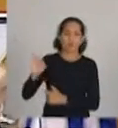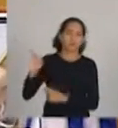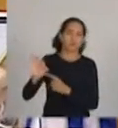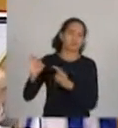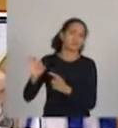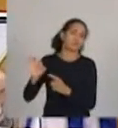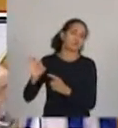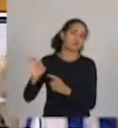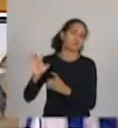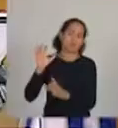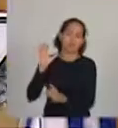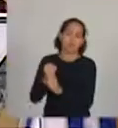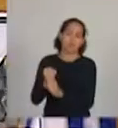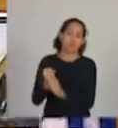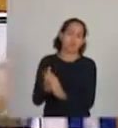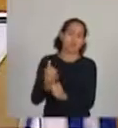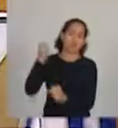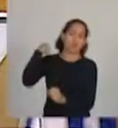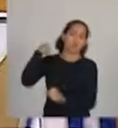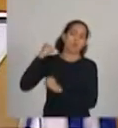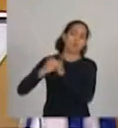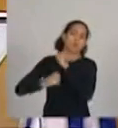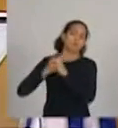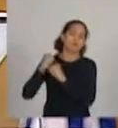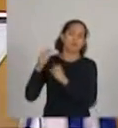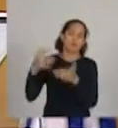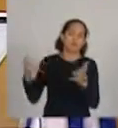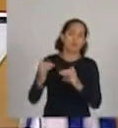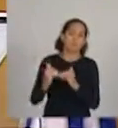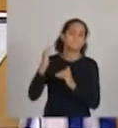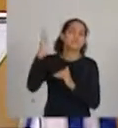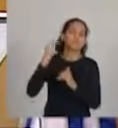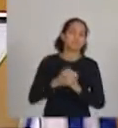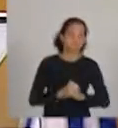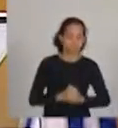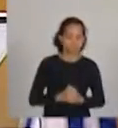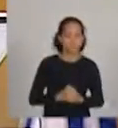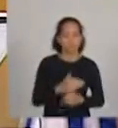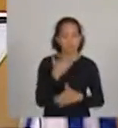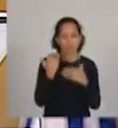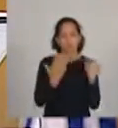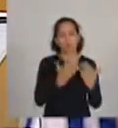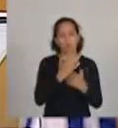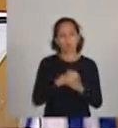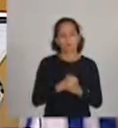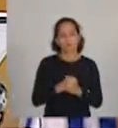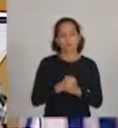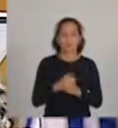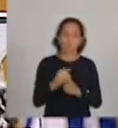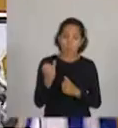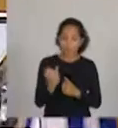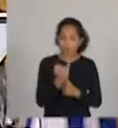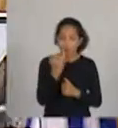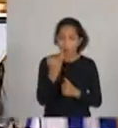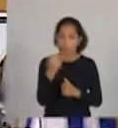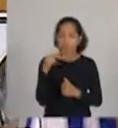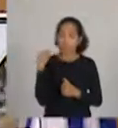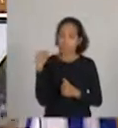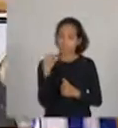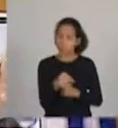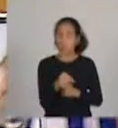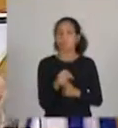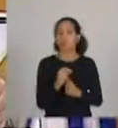de 2020. Então, eu estou falando tudo isso porque esta, a importância do atendimento